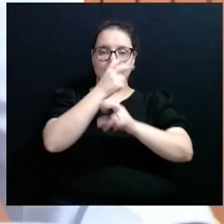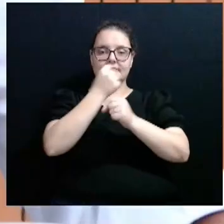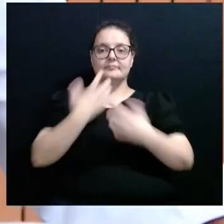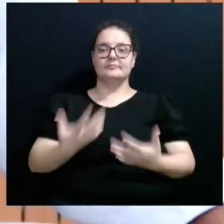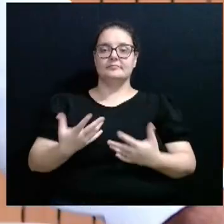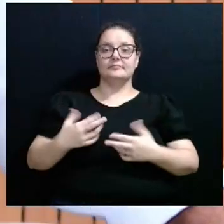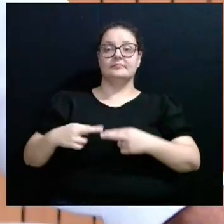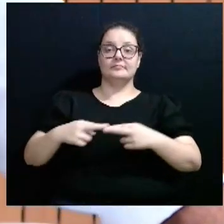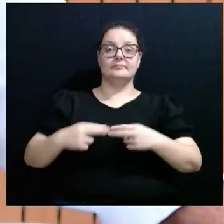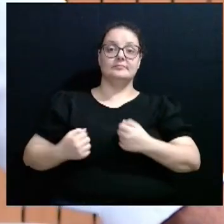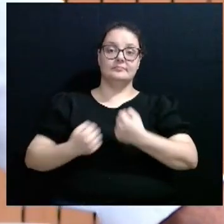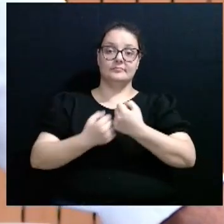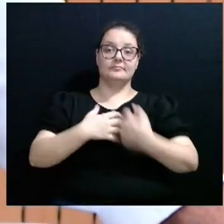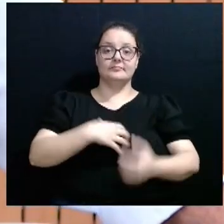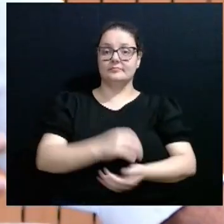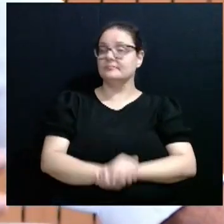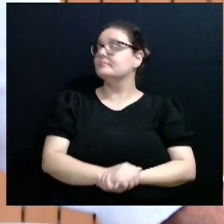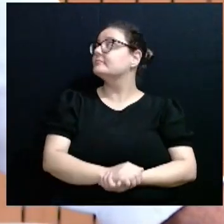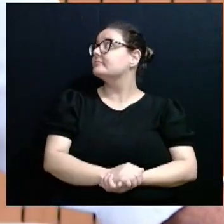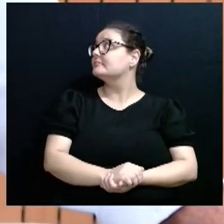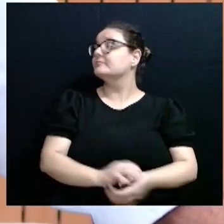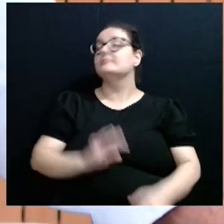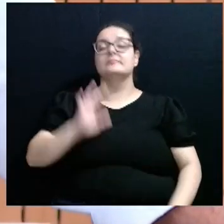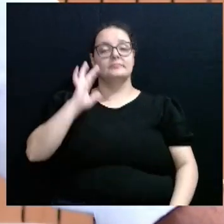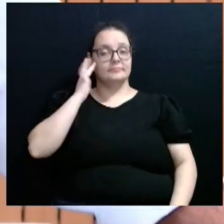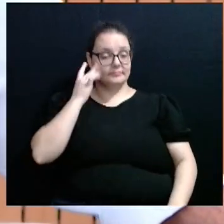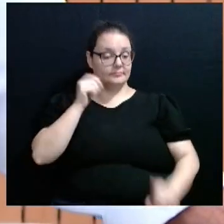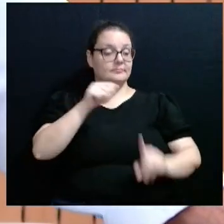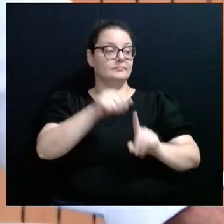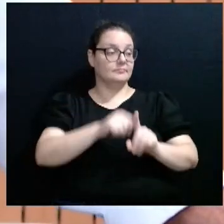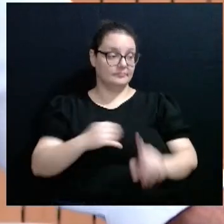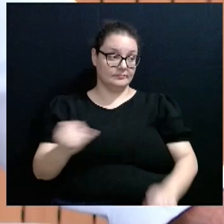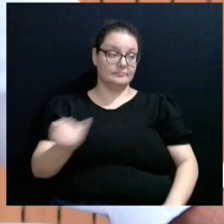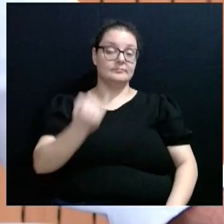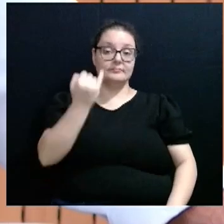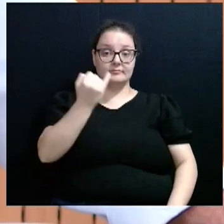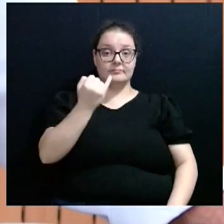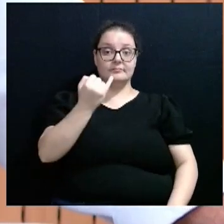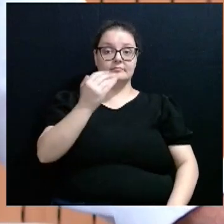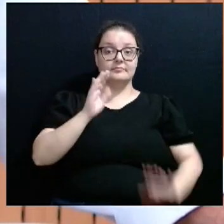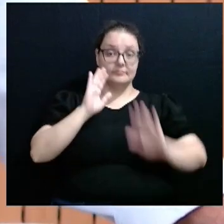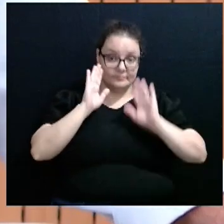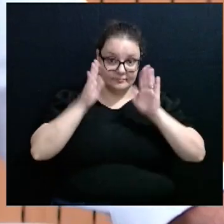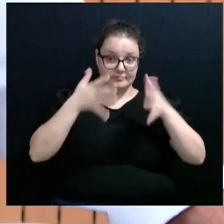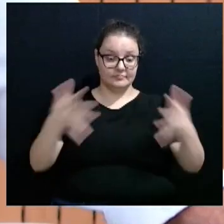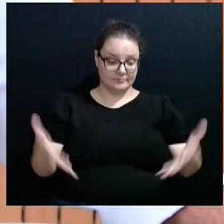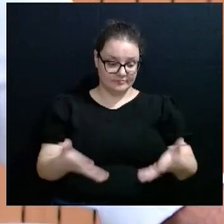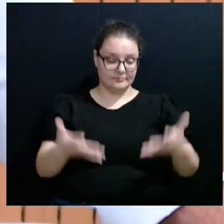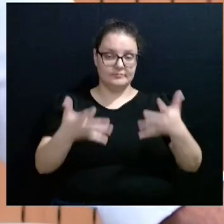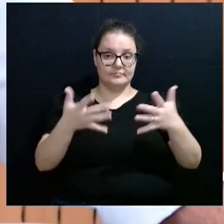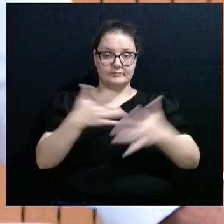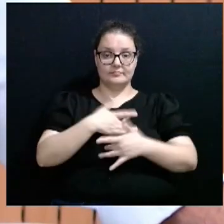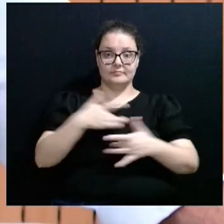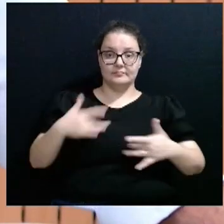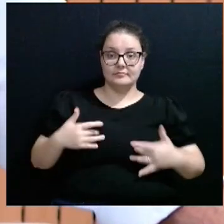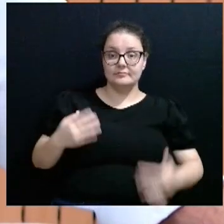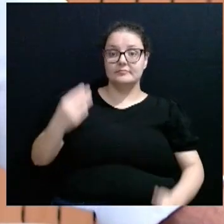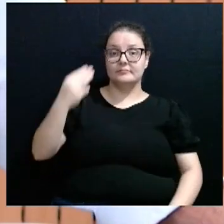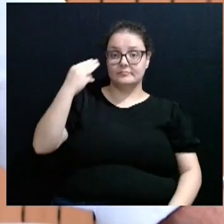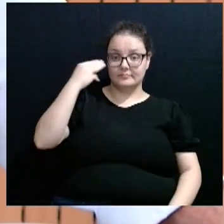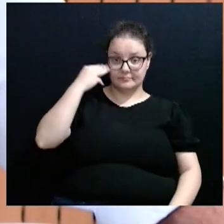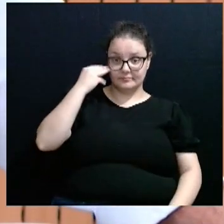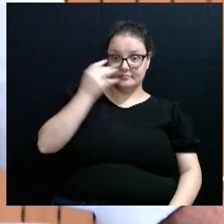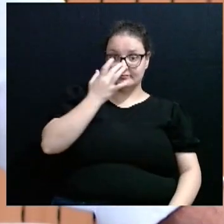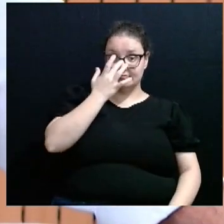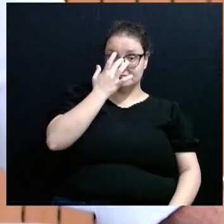emocional. Eu acho que é um mês importante, para voltar a atenção para a promoção da saúde mental. Esse é um aspecto